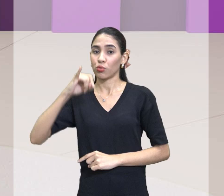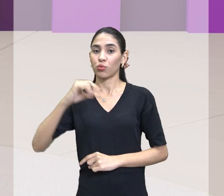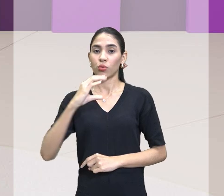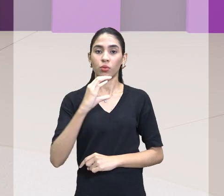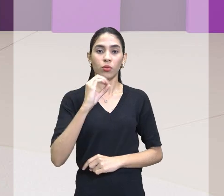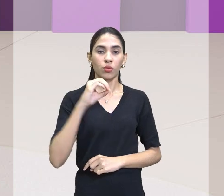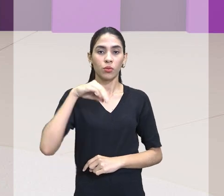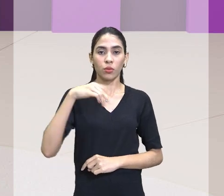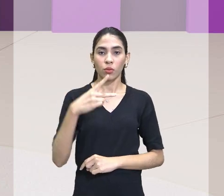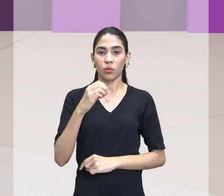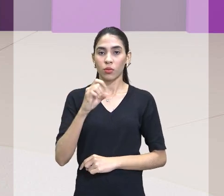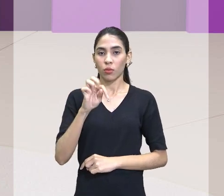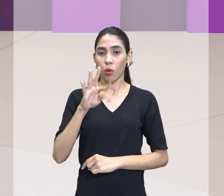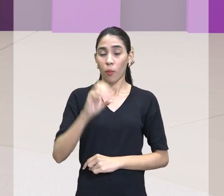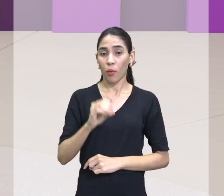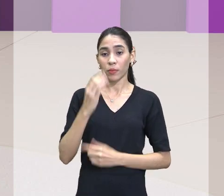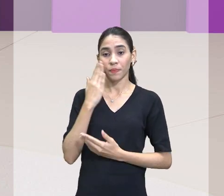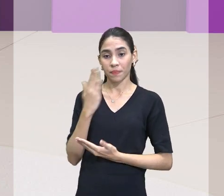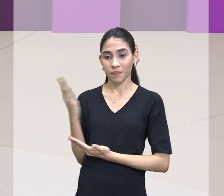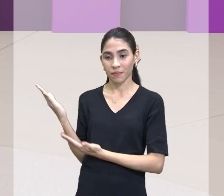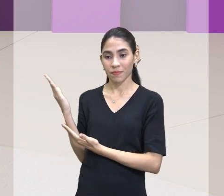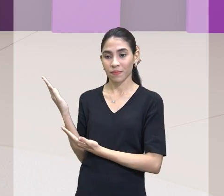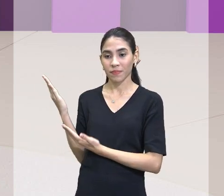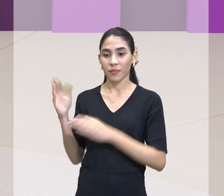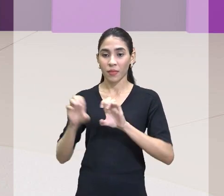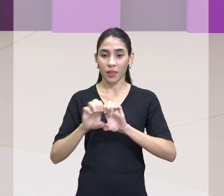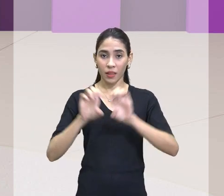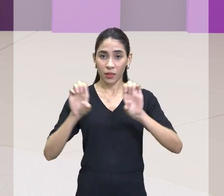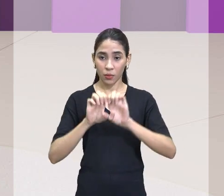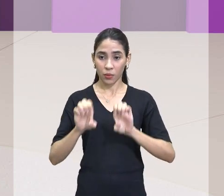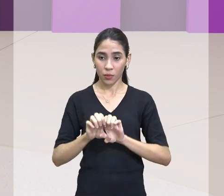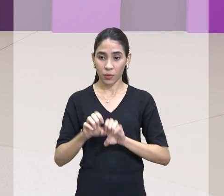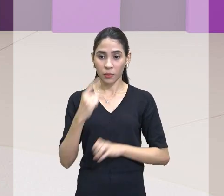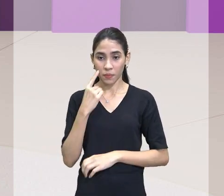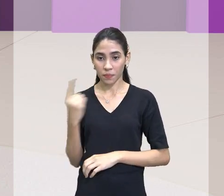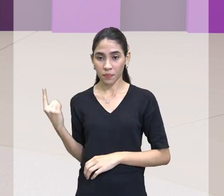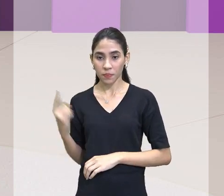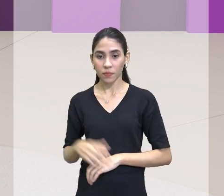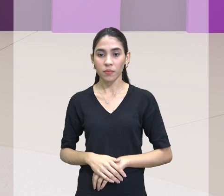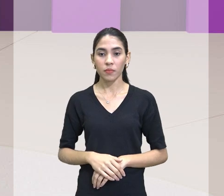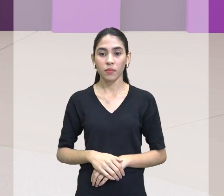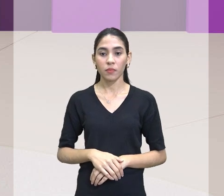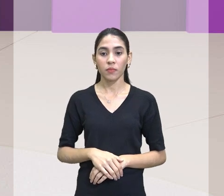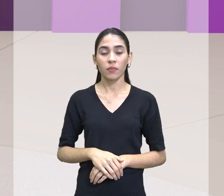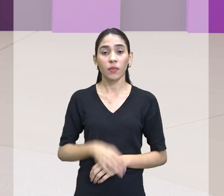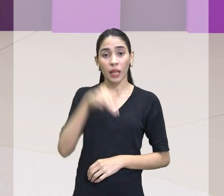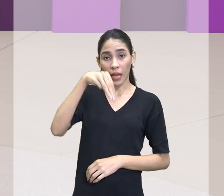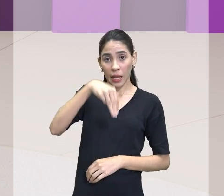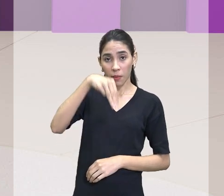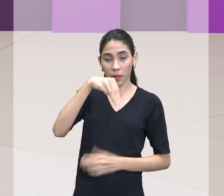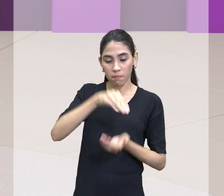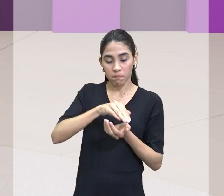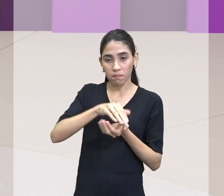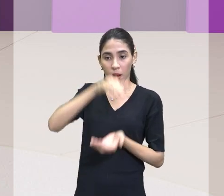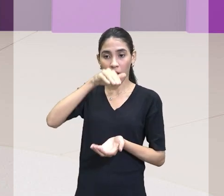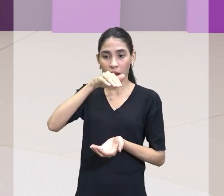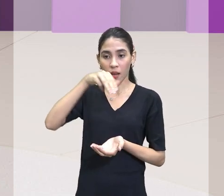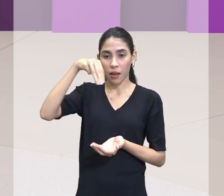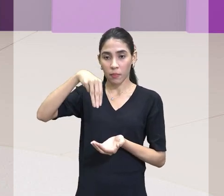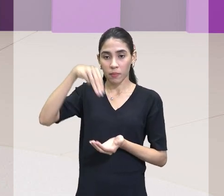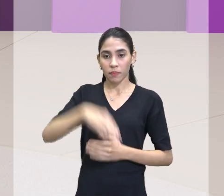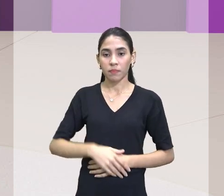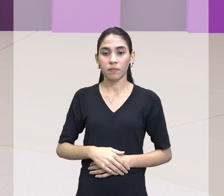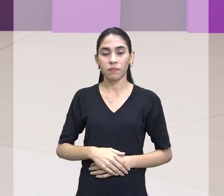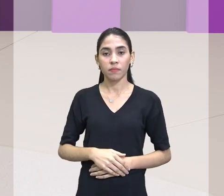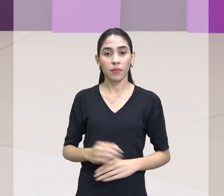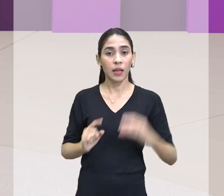compostos. Nós temos aqui ao meu lado a expressão. Então, a expressão diz assim, ó, que o M, o montante, vai ser igual ao C,